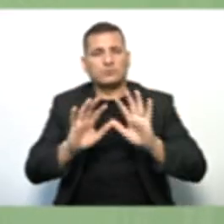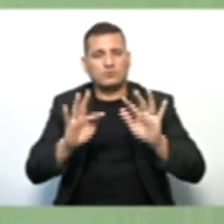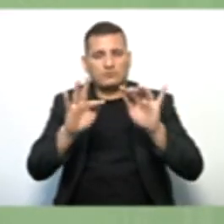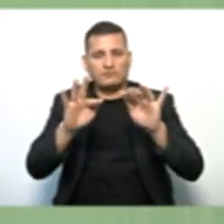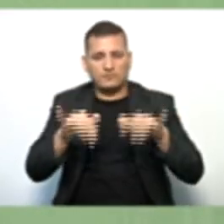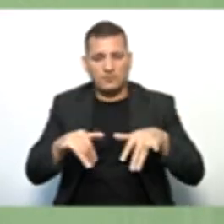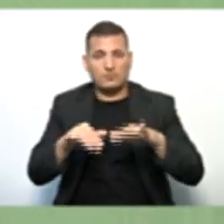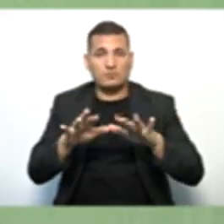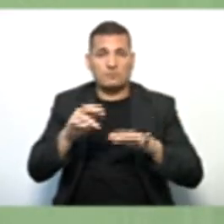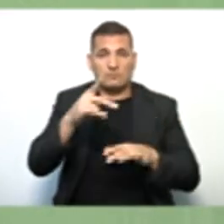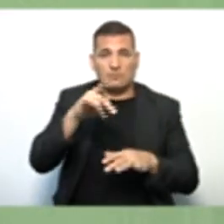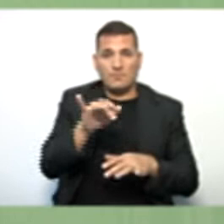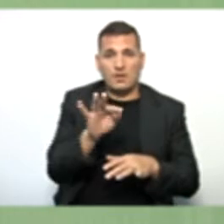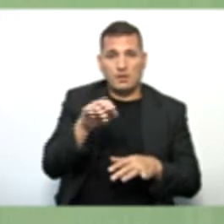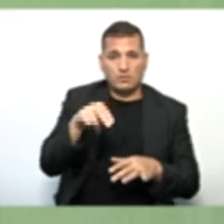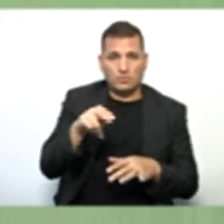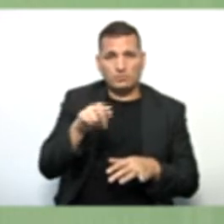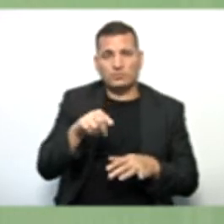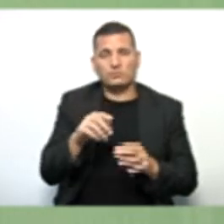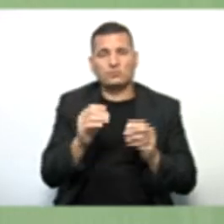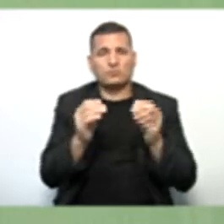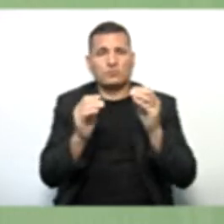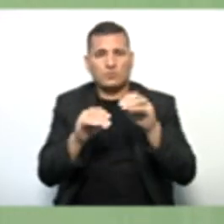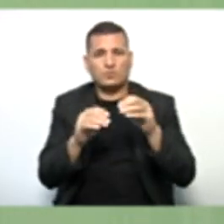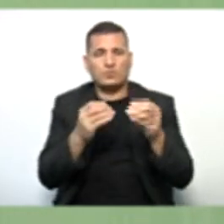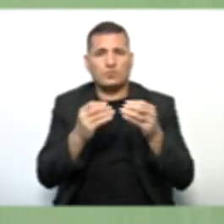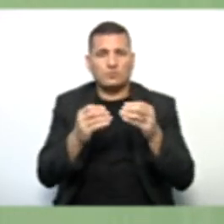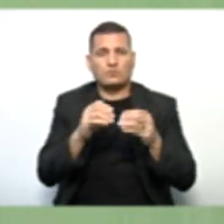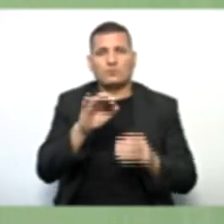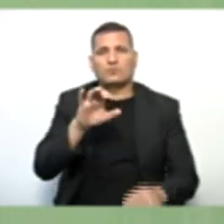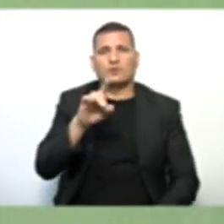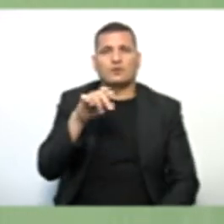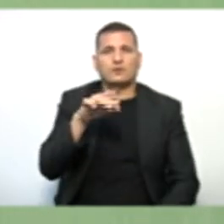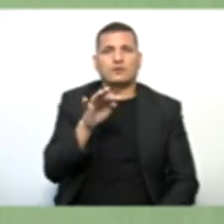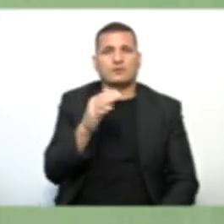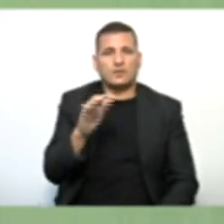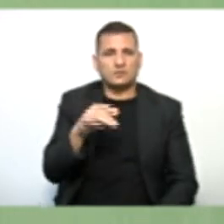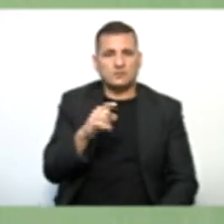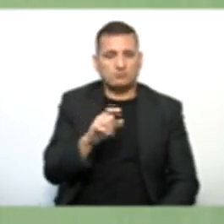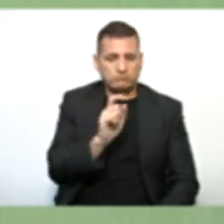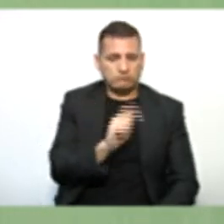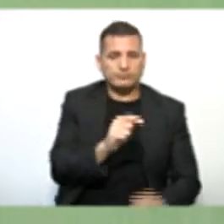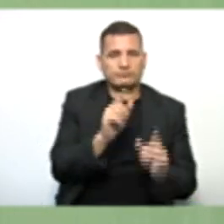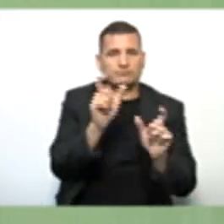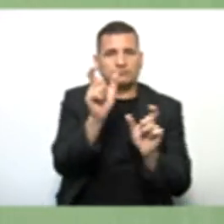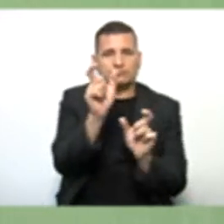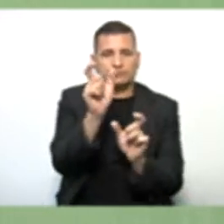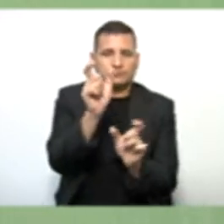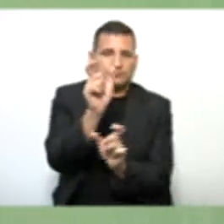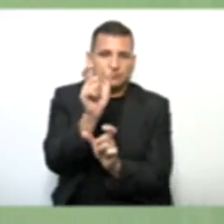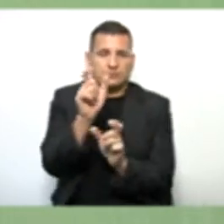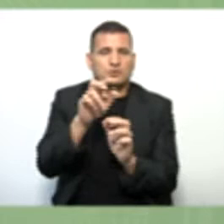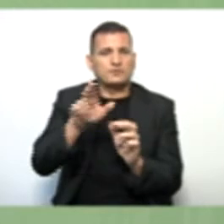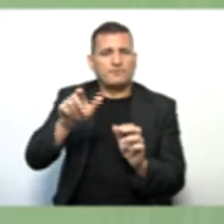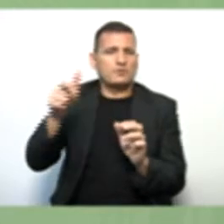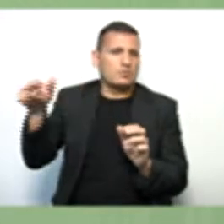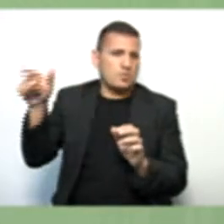Python eu faço isso com a minha indentação, diferente de outras situações que usam chaves,